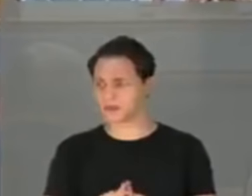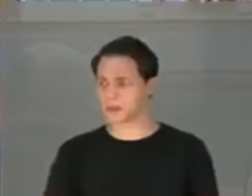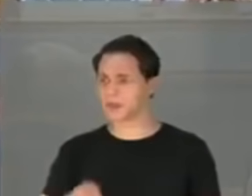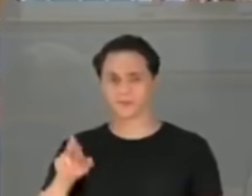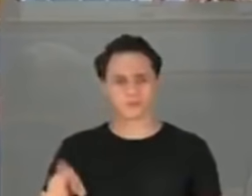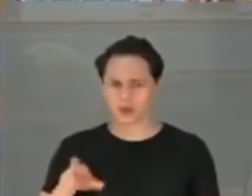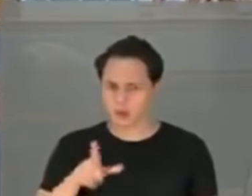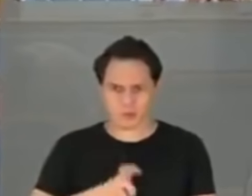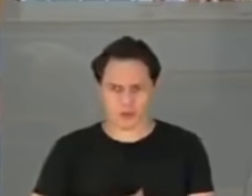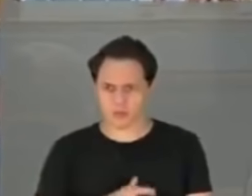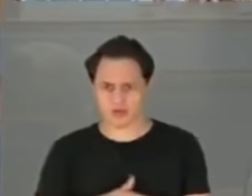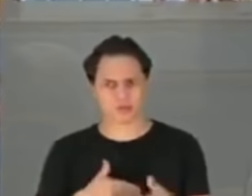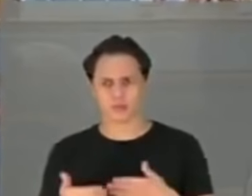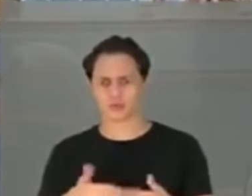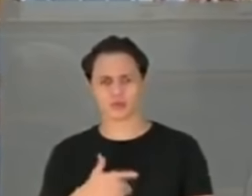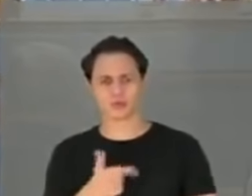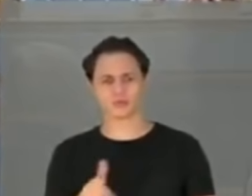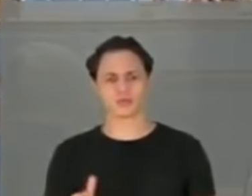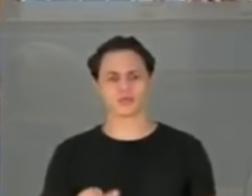em momento algum